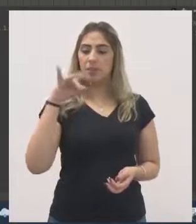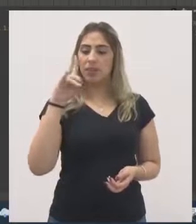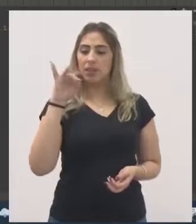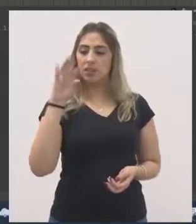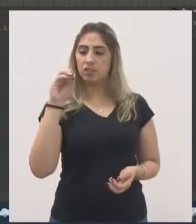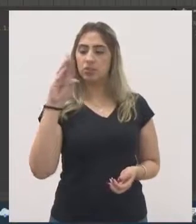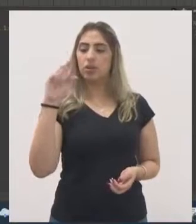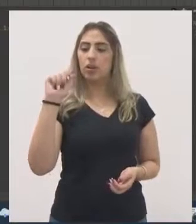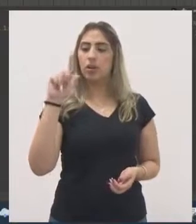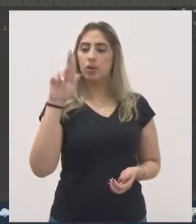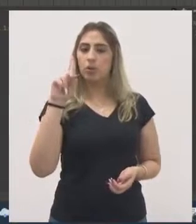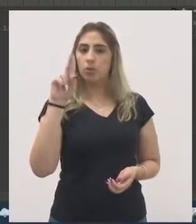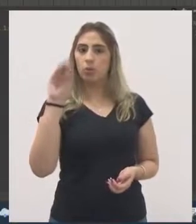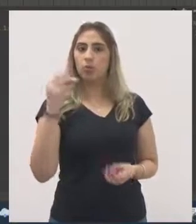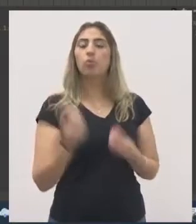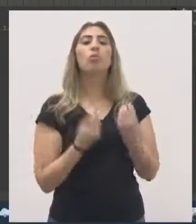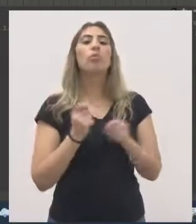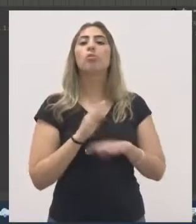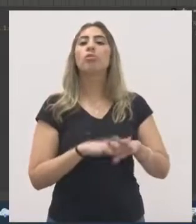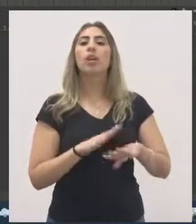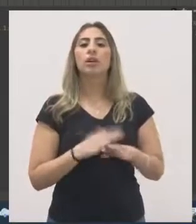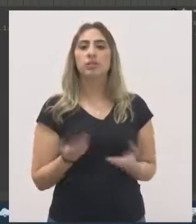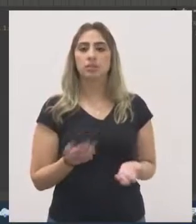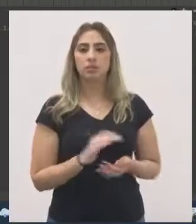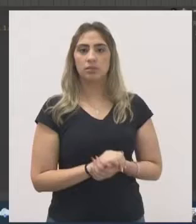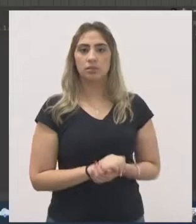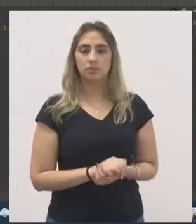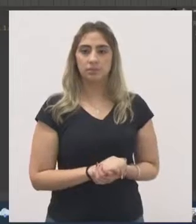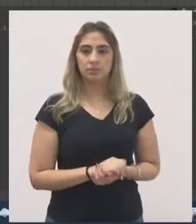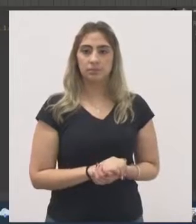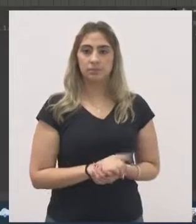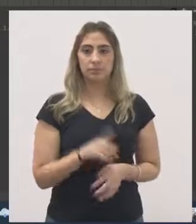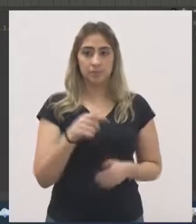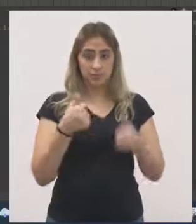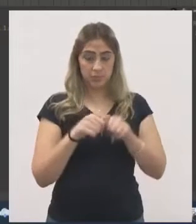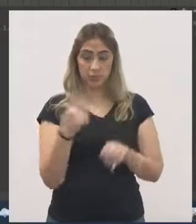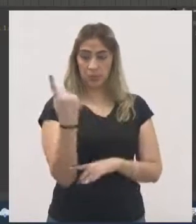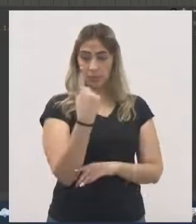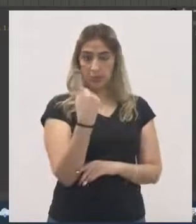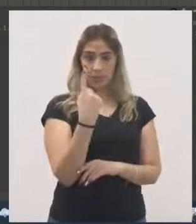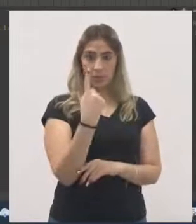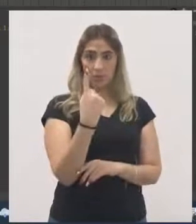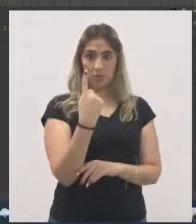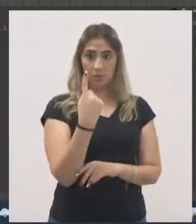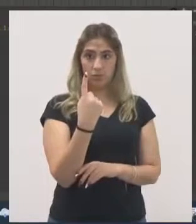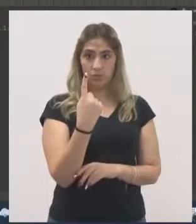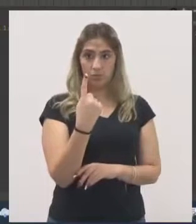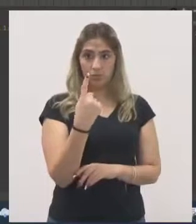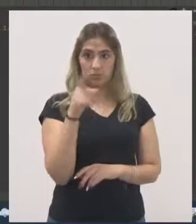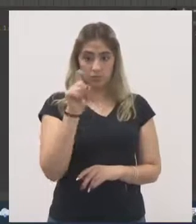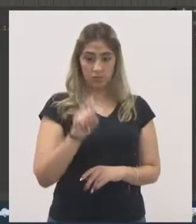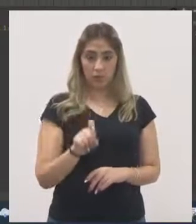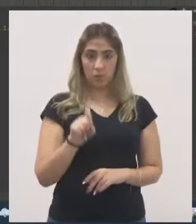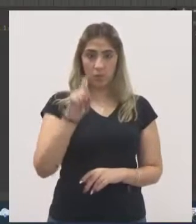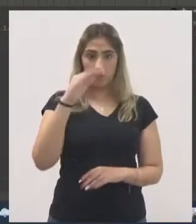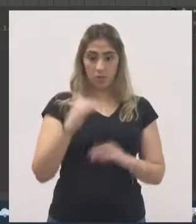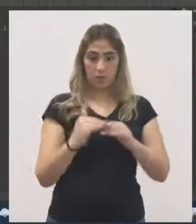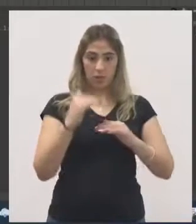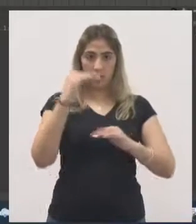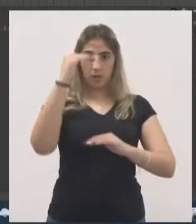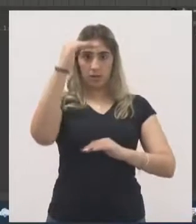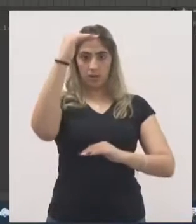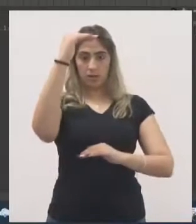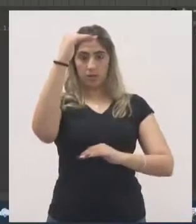agudo? Sempre o grave, ele está no primeiro, né? Quando você aumenta aqui, ele